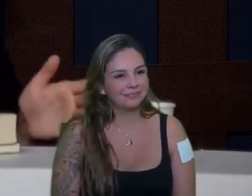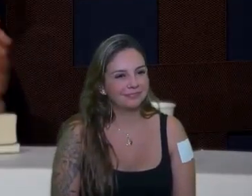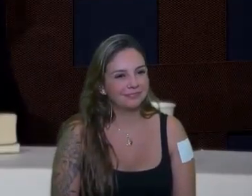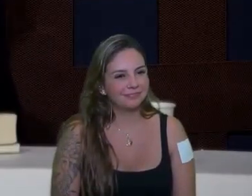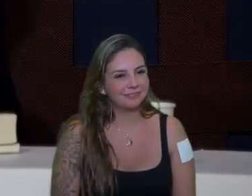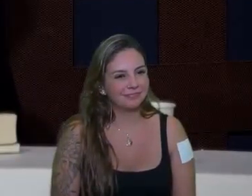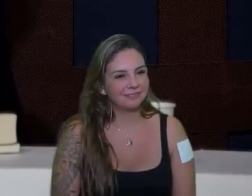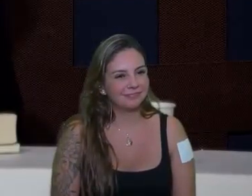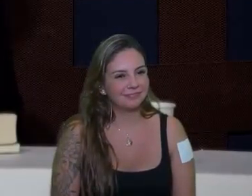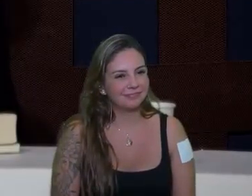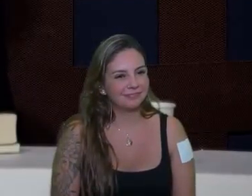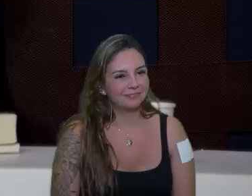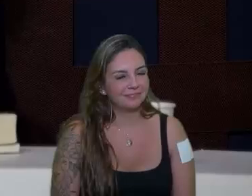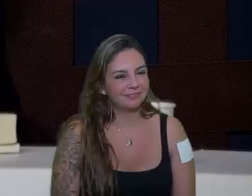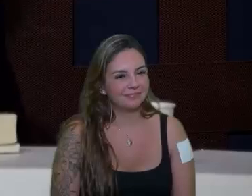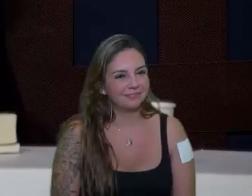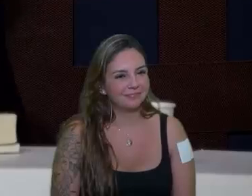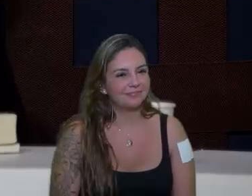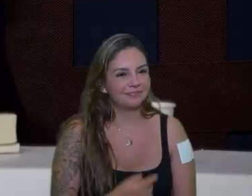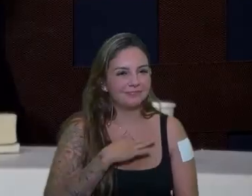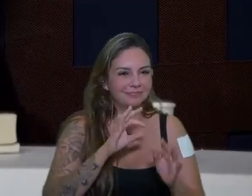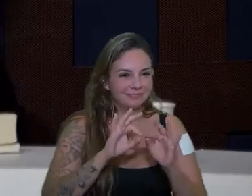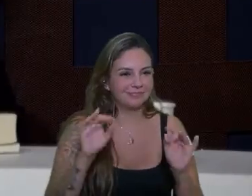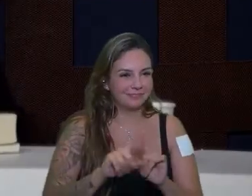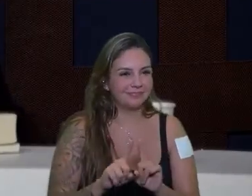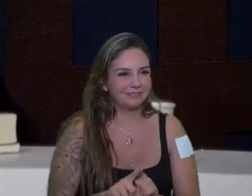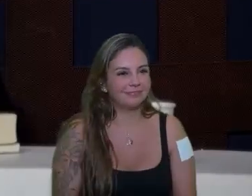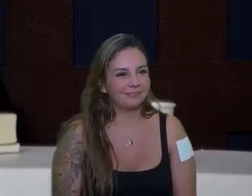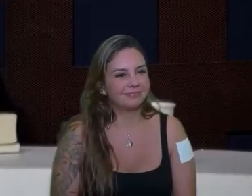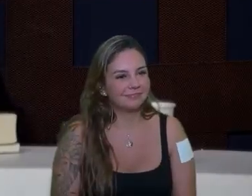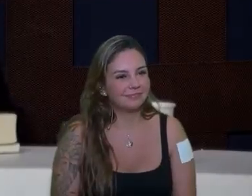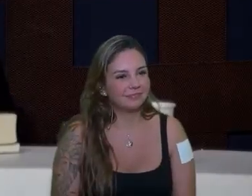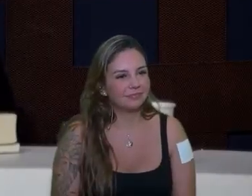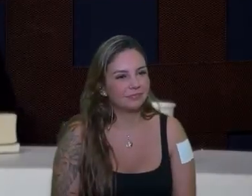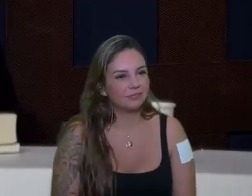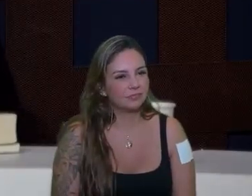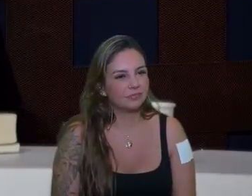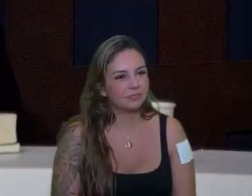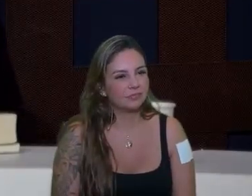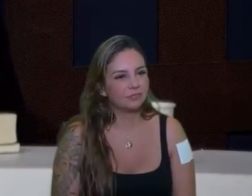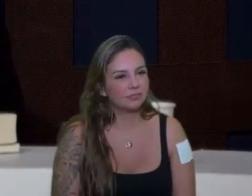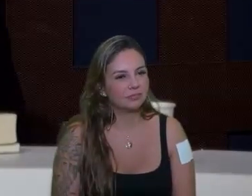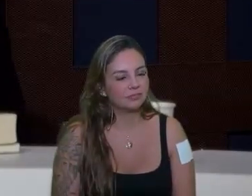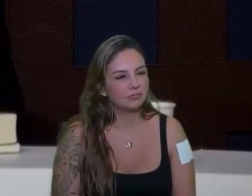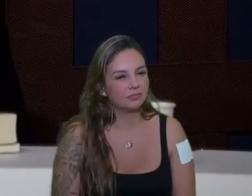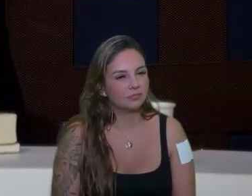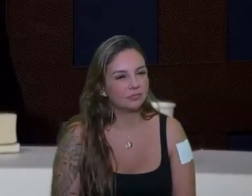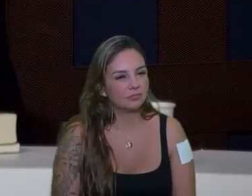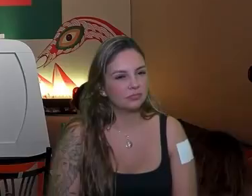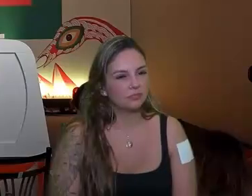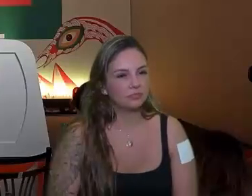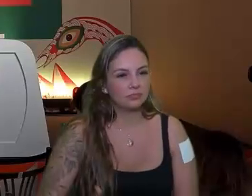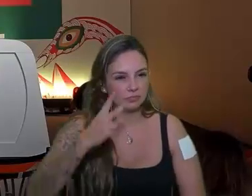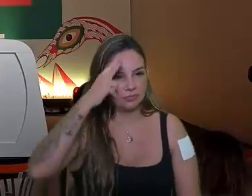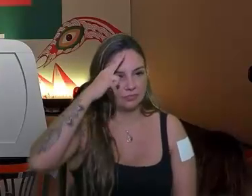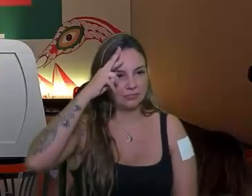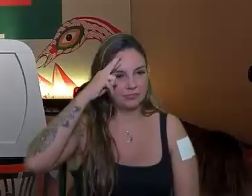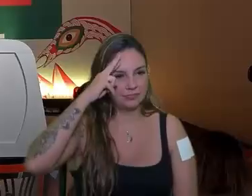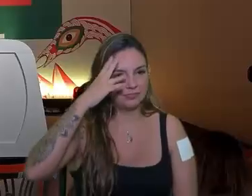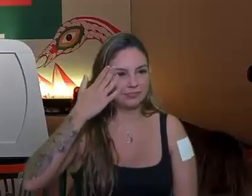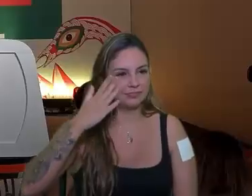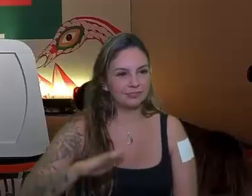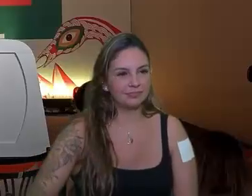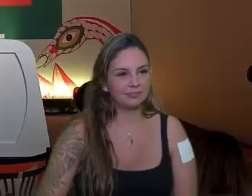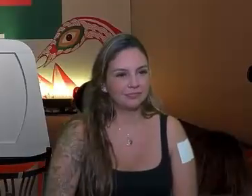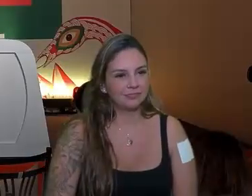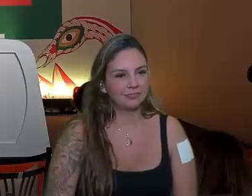realmente o meu fio também. Não é? Então. Eu também era de humanas total. Hoje eu sou historiadora, né?